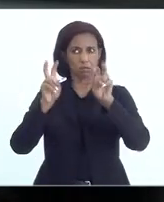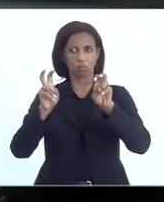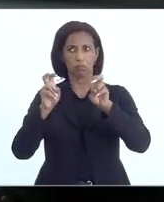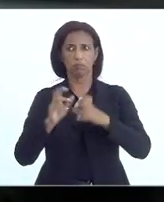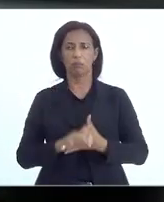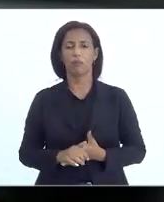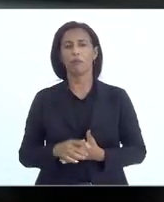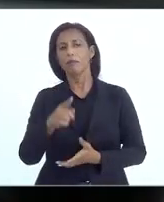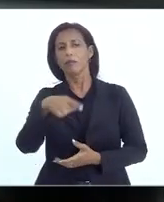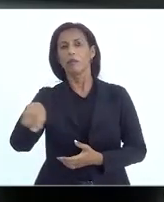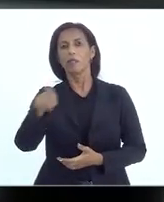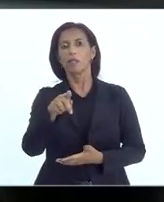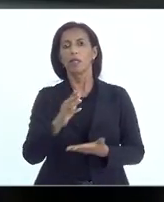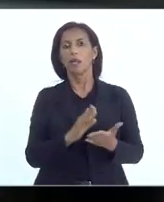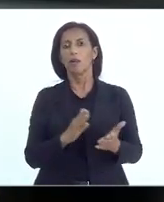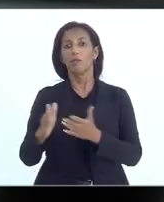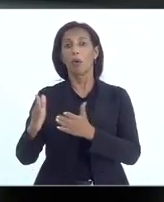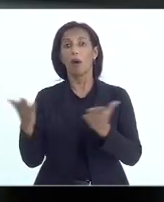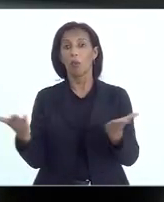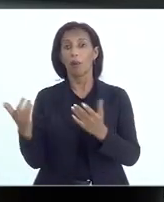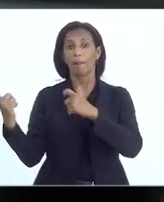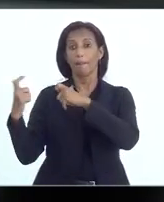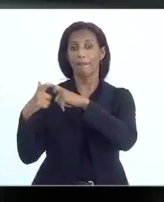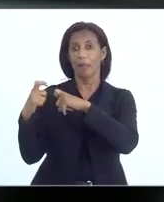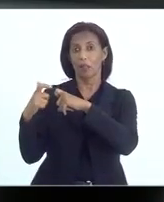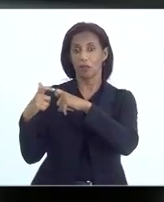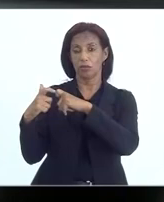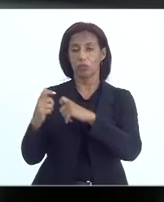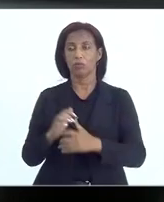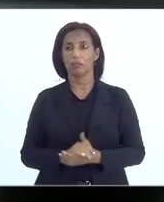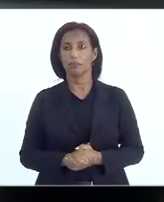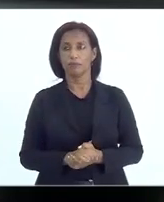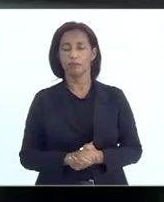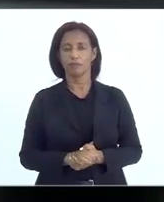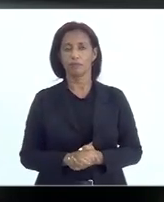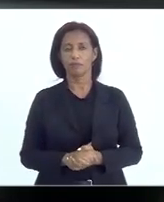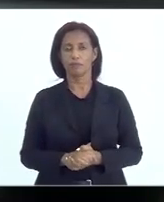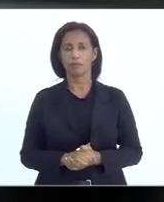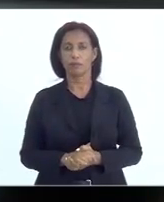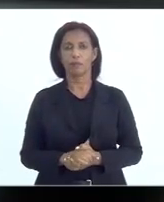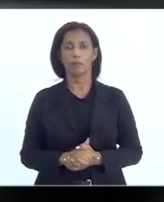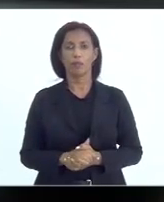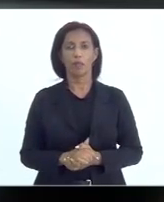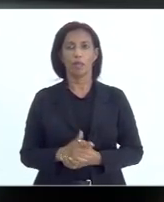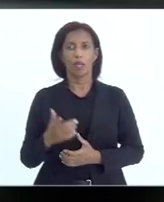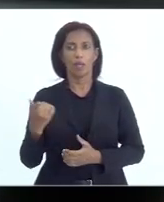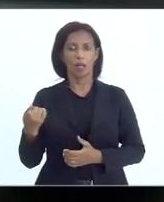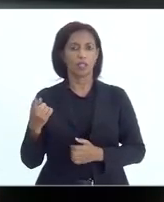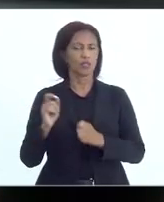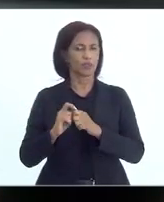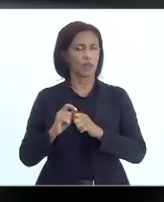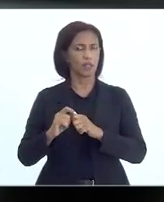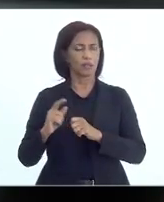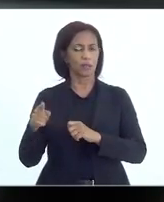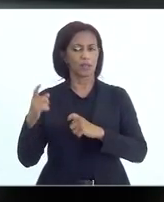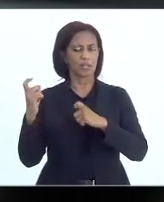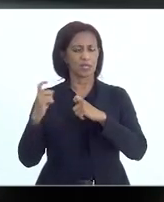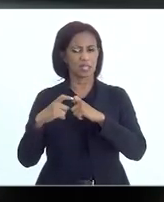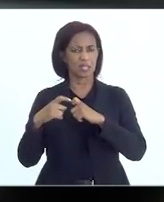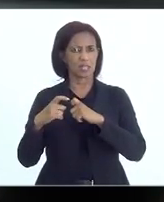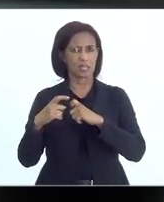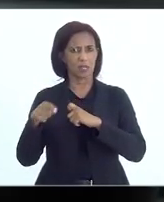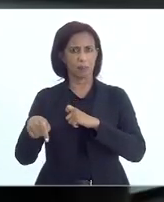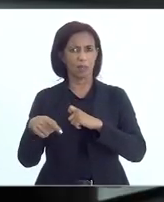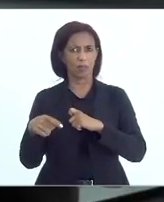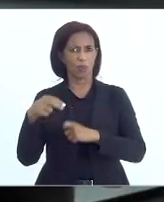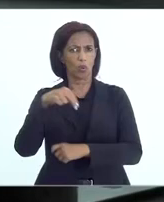e elas vão partir para o médico né a nossa previsão aquela e esse exame médico no mês de